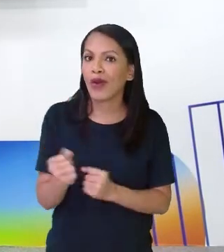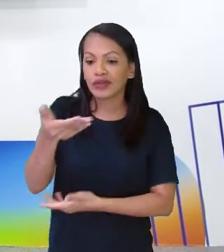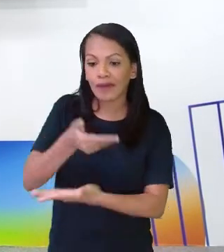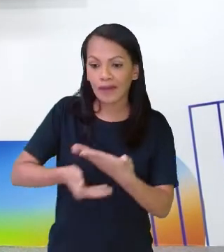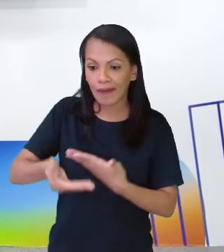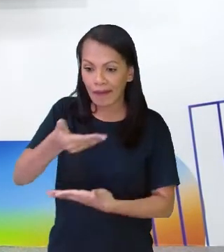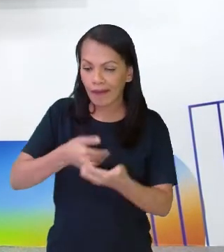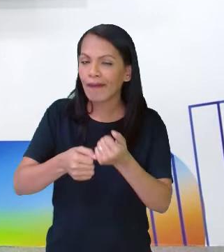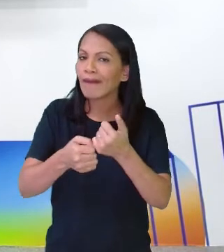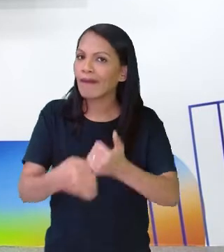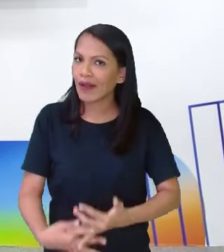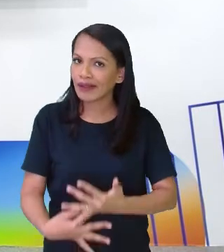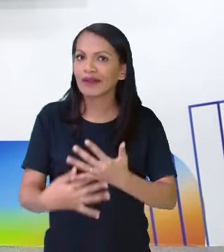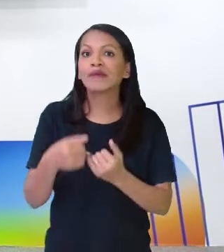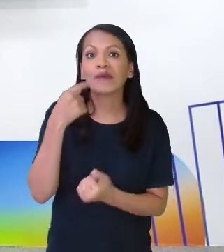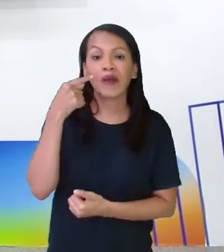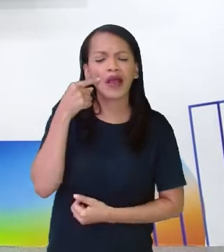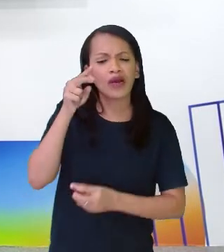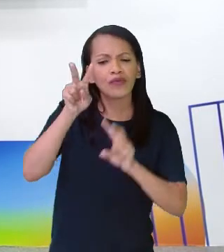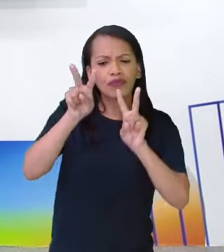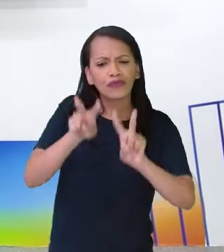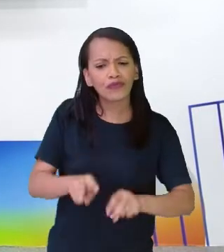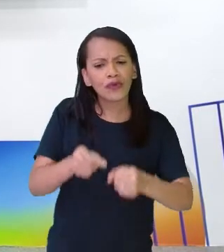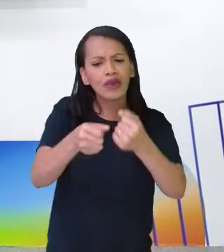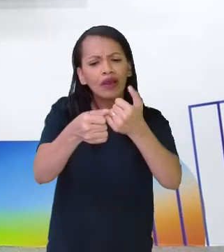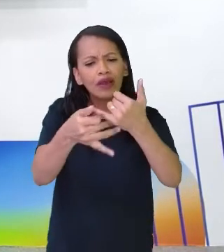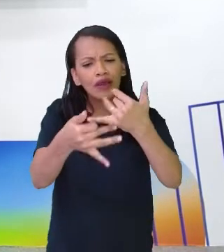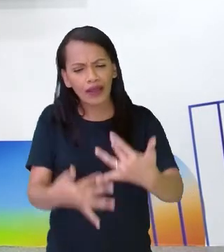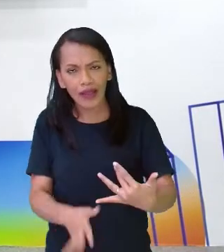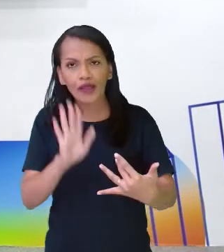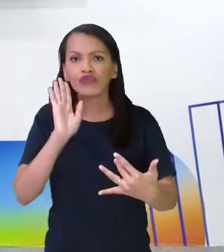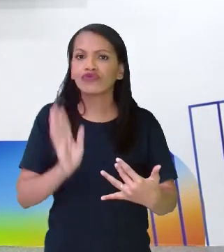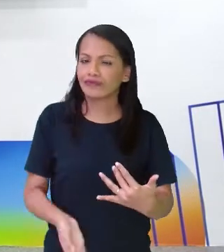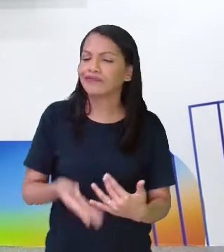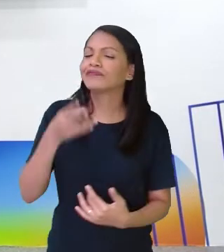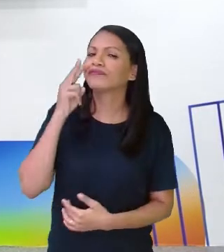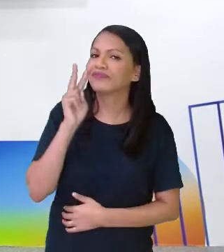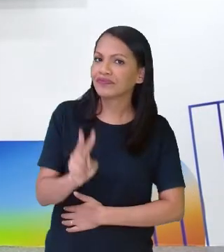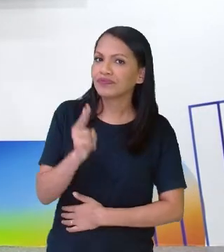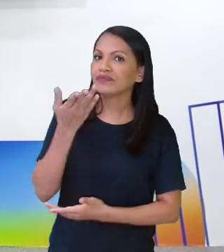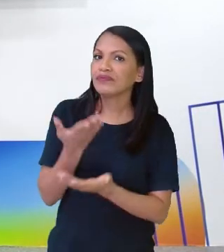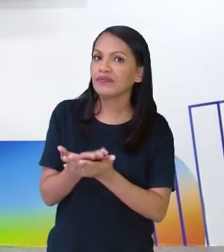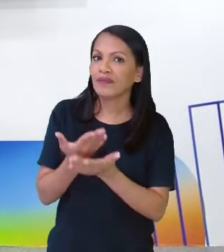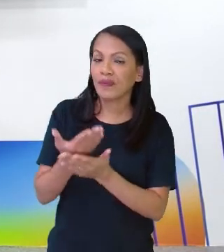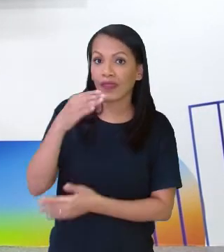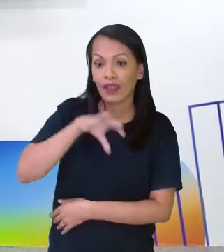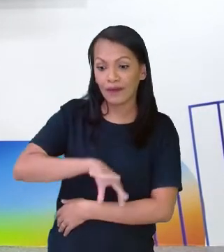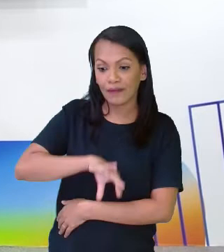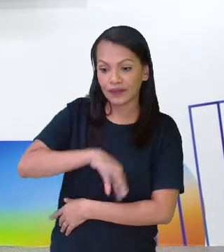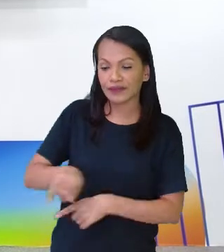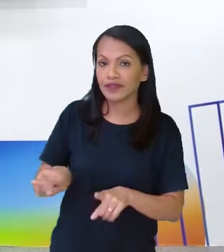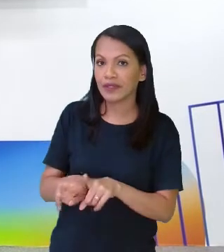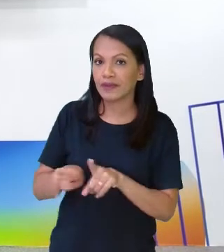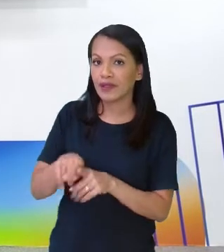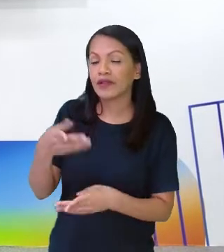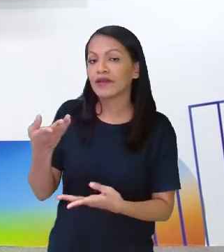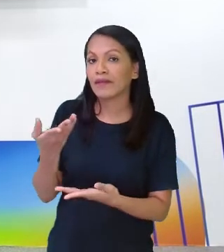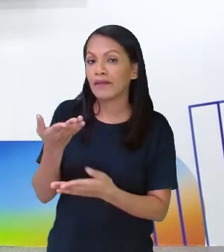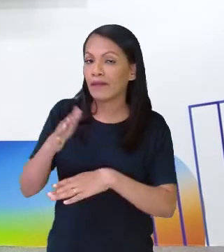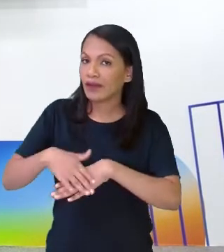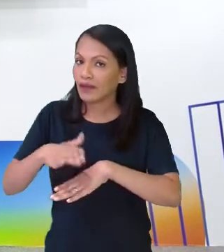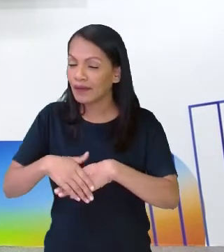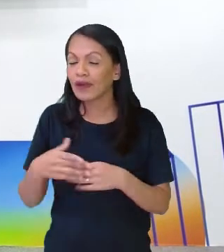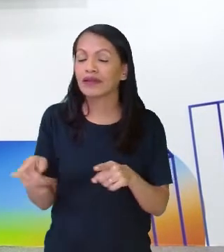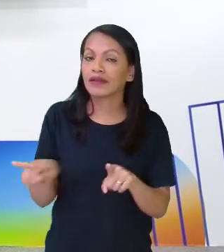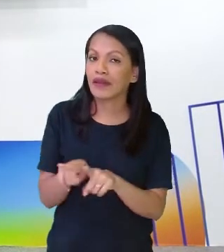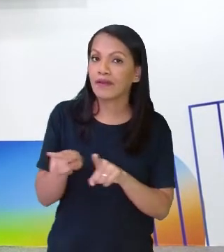está ali acompanhando os comentários de muita gente que eu sei que já acompanhou uma aula de português, já acompanhou a aula de matemática e agora está aqui comigo nessa aula